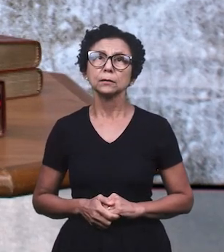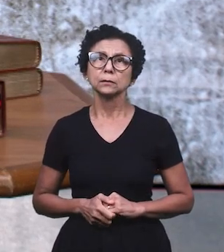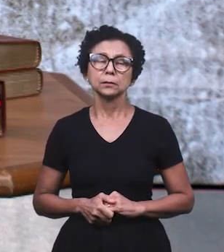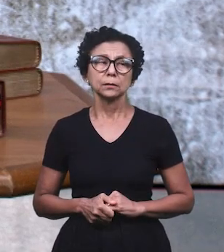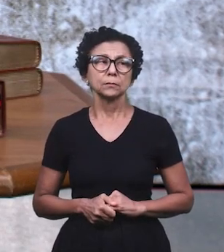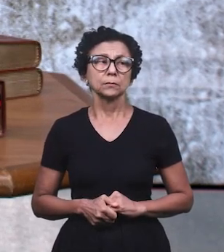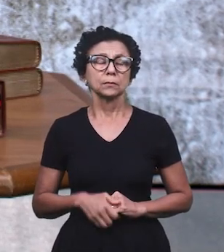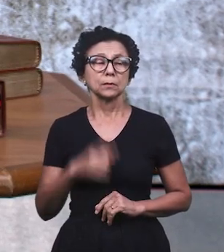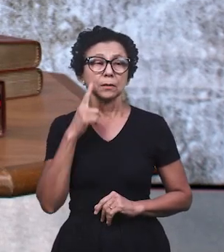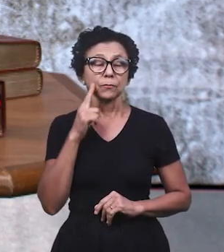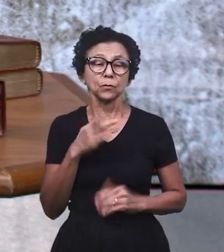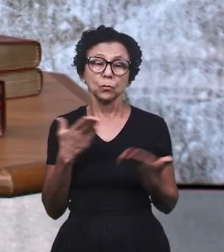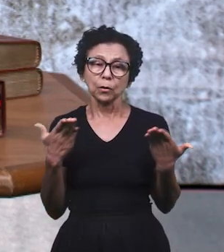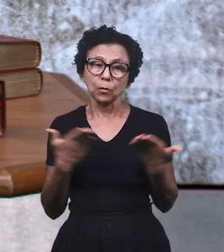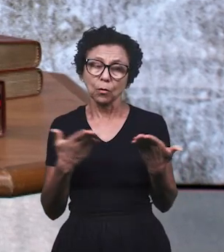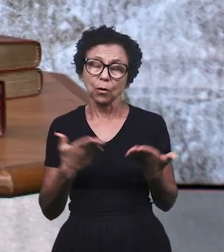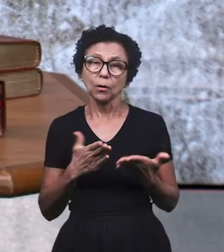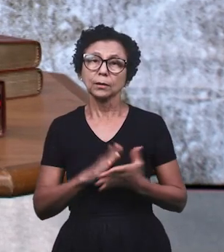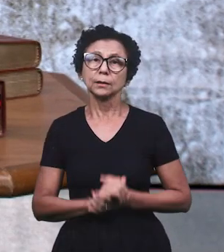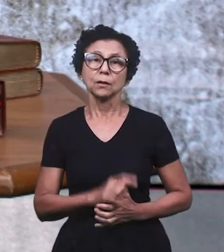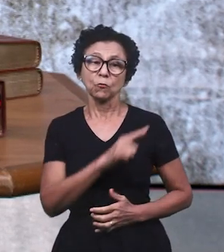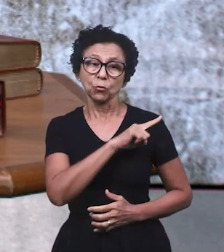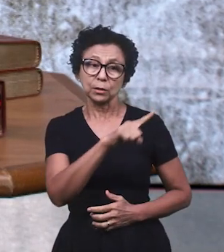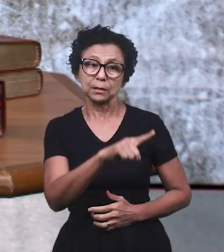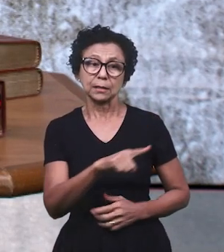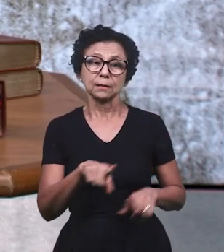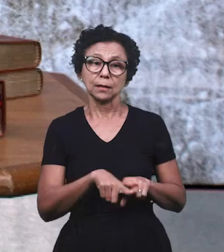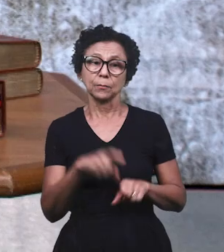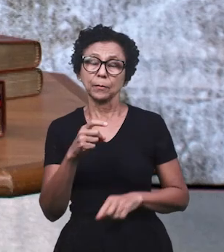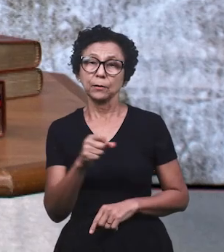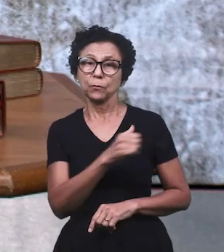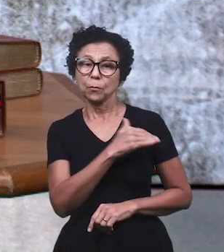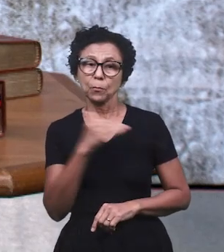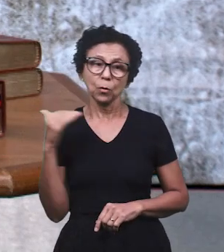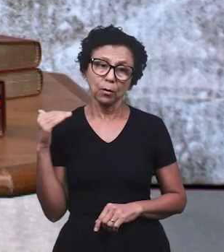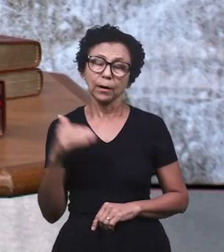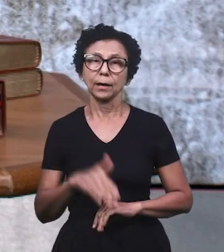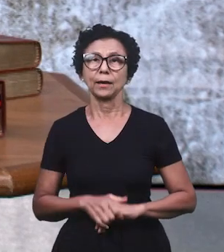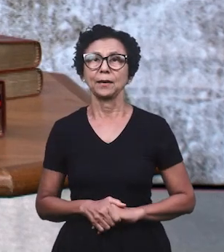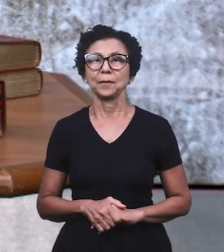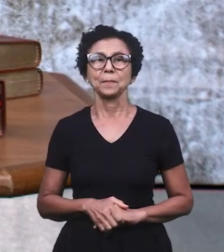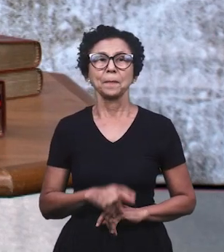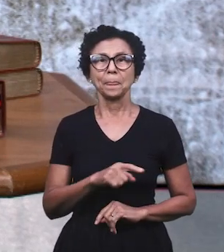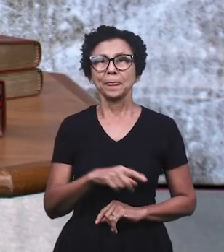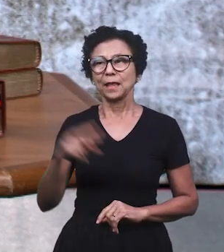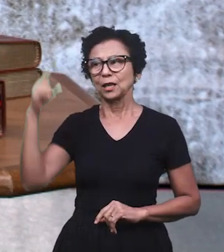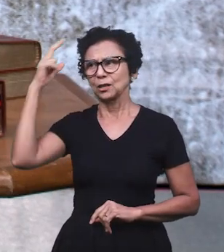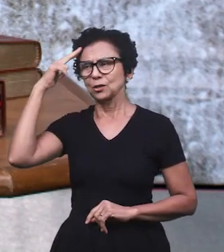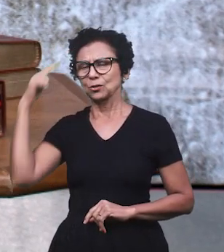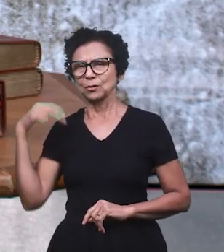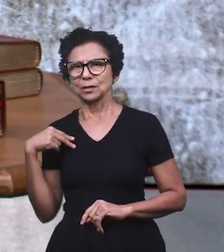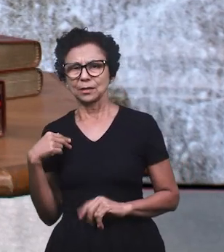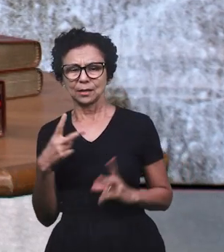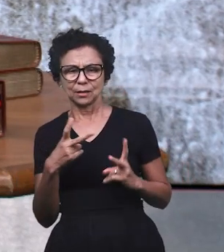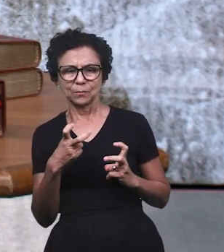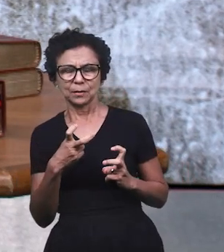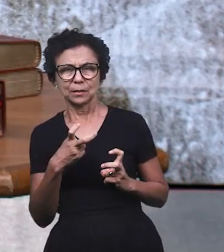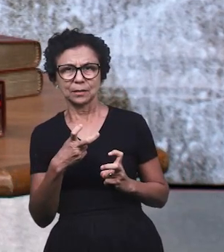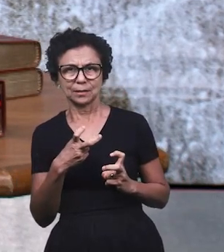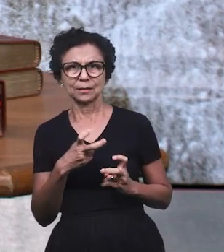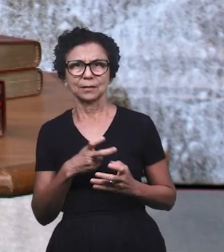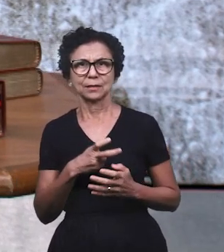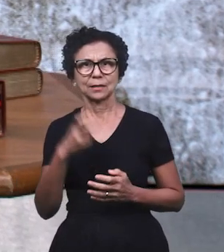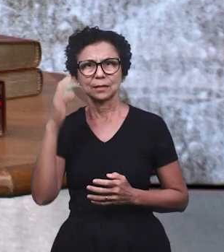é requerido. E eles não sabiam que José os entendia, porque havia intérprete